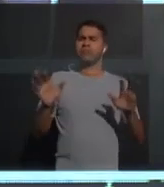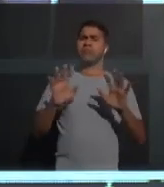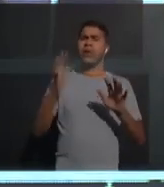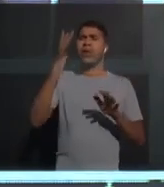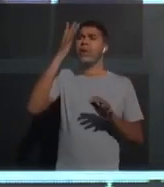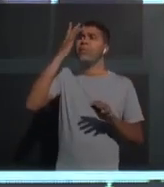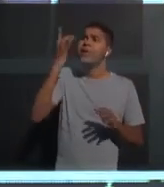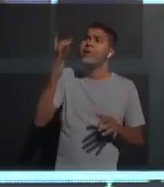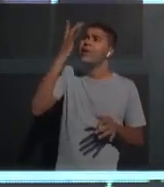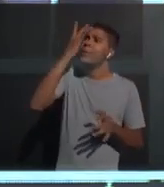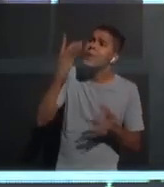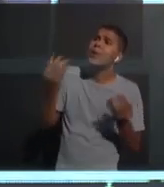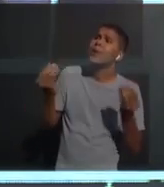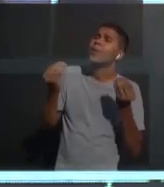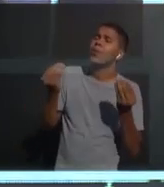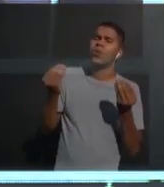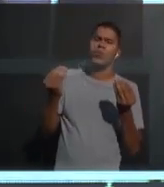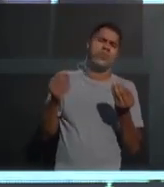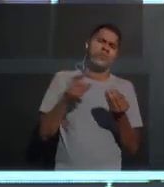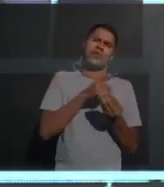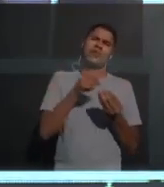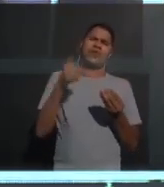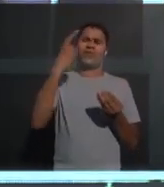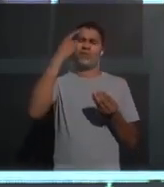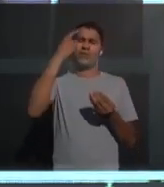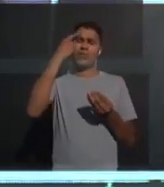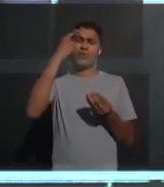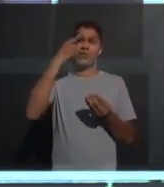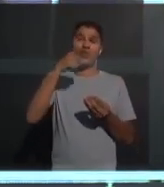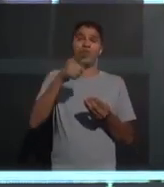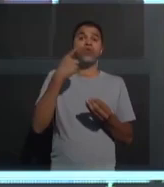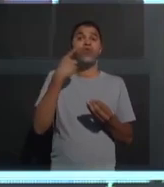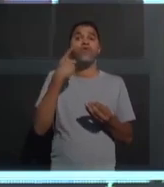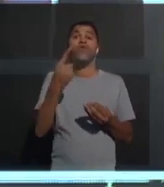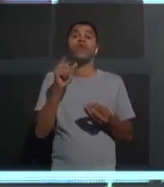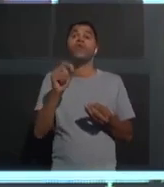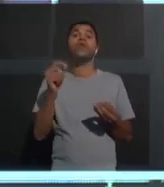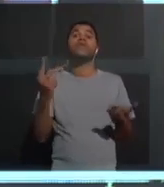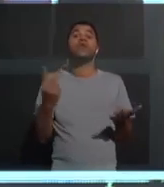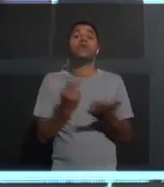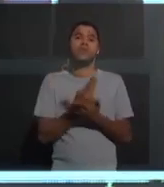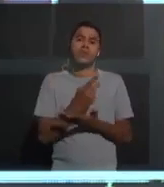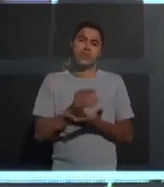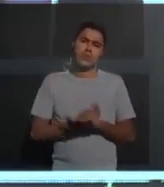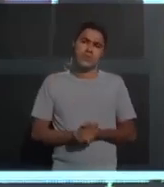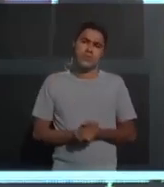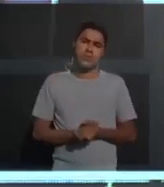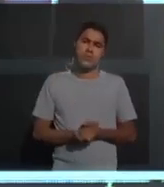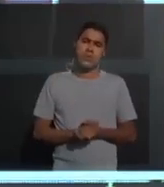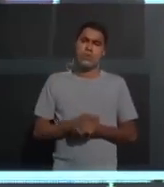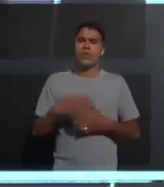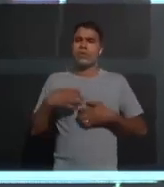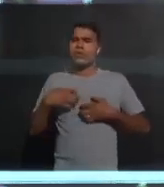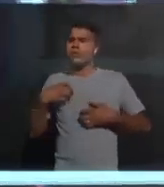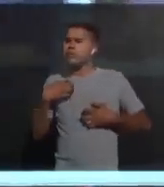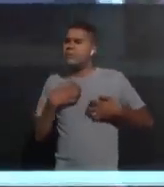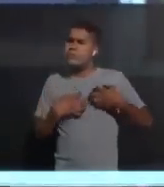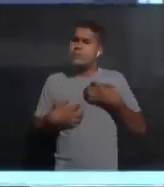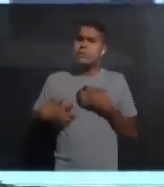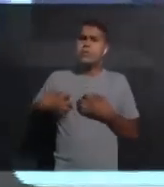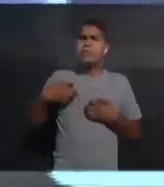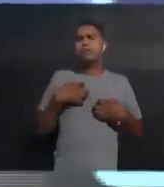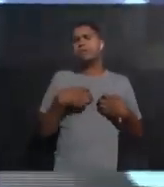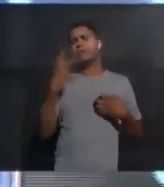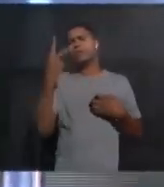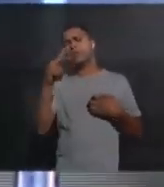amanhã fica pensando assim pra você ver onde que vai dar o desespero que vai dar na